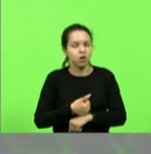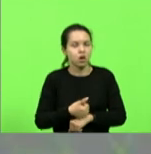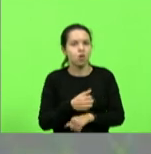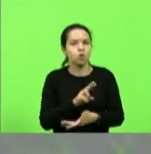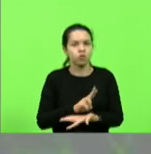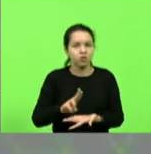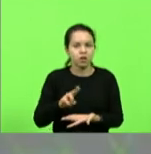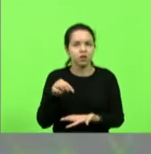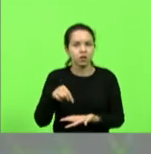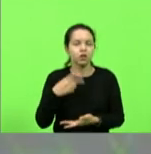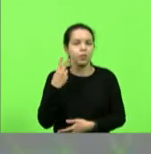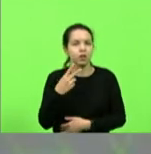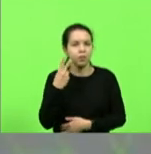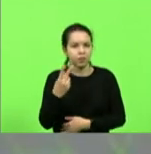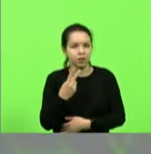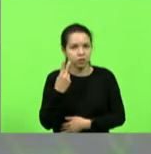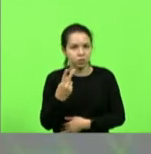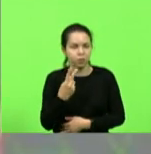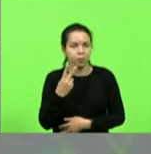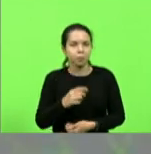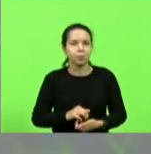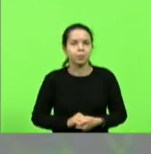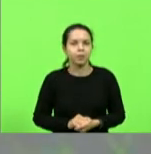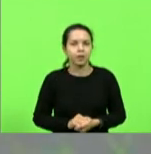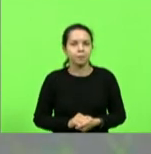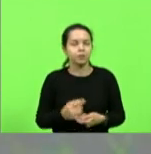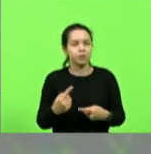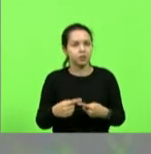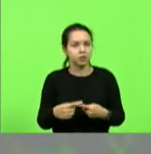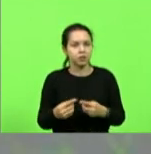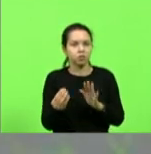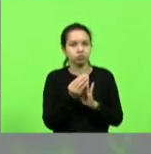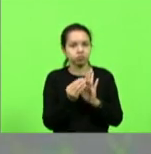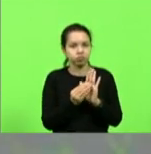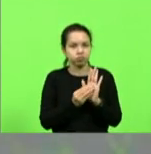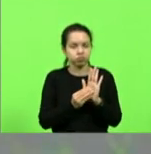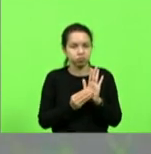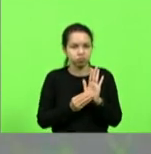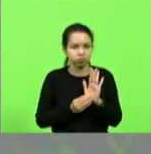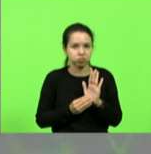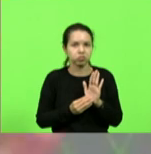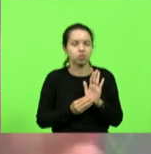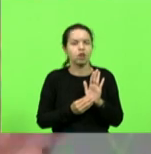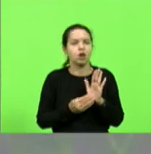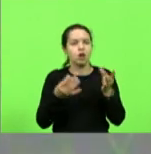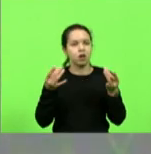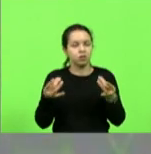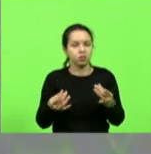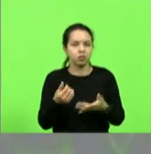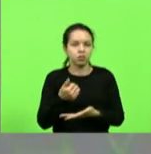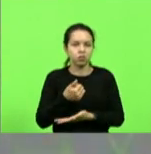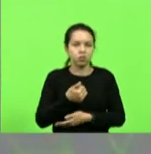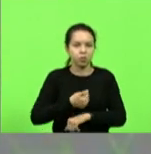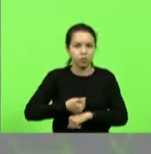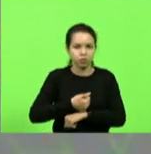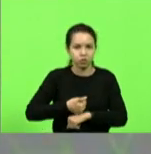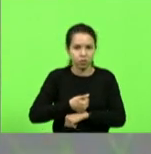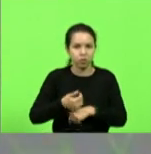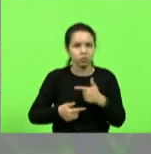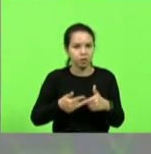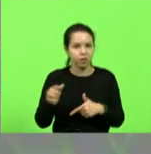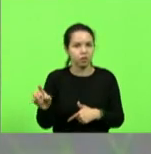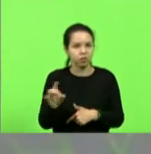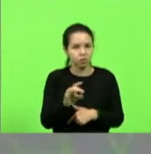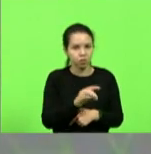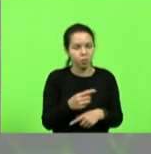deste parlamento, né, definir de fato as atribuições, com esse cuidado que foi alertado por todos, né, de